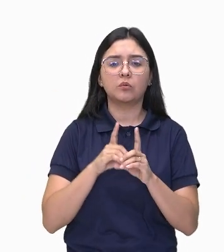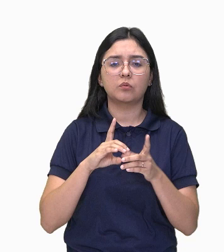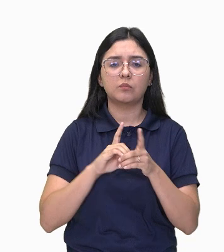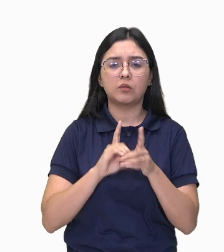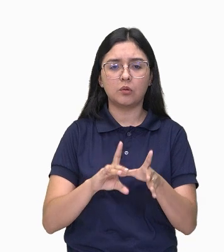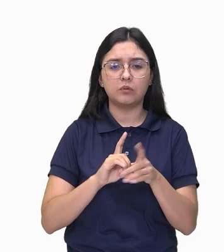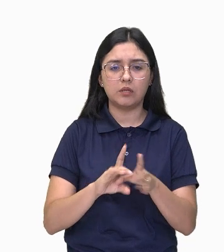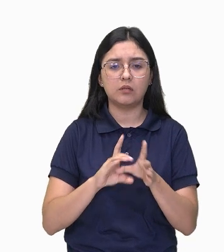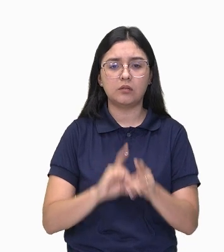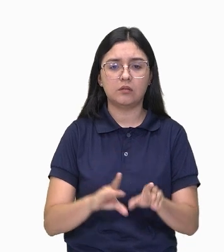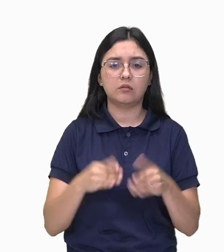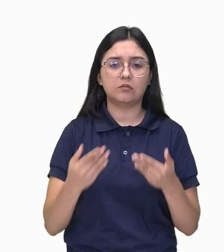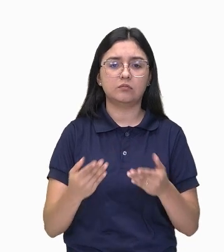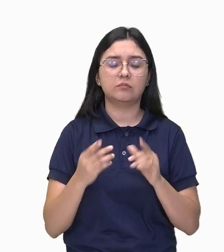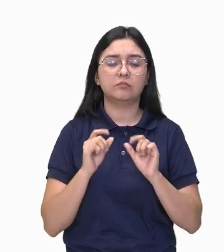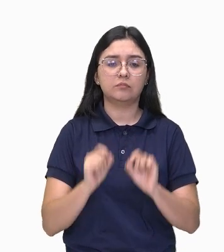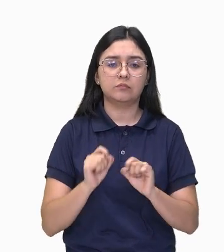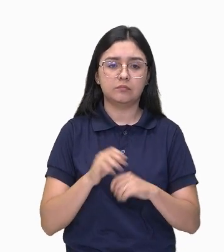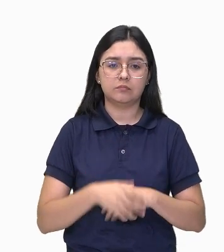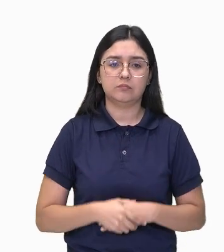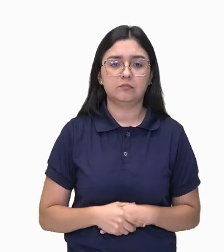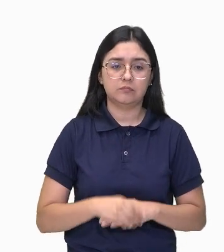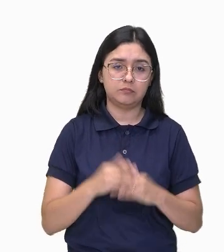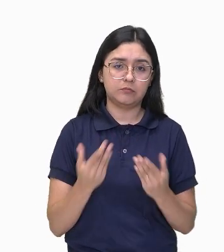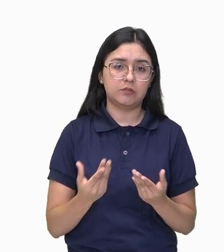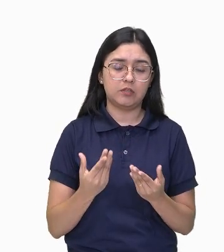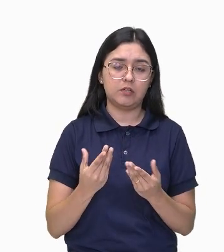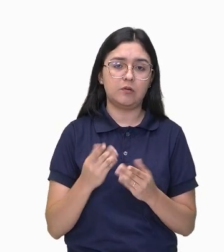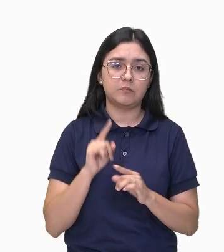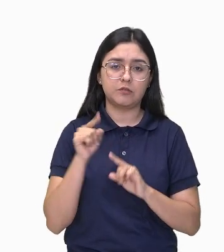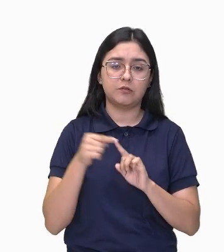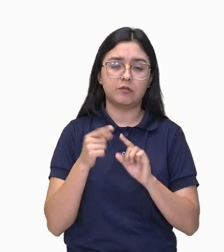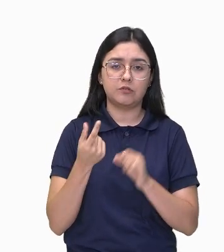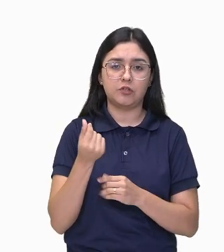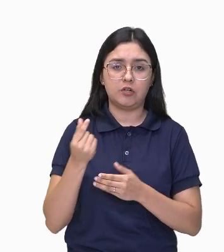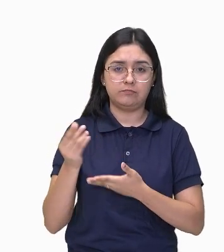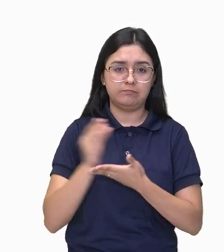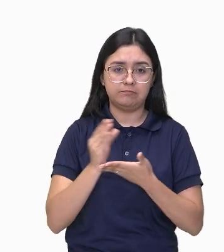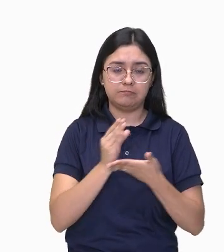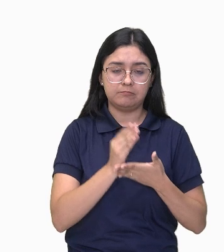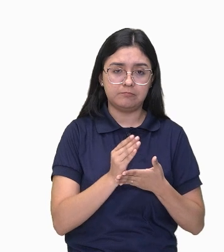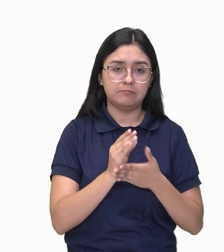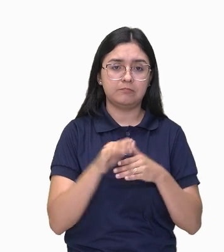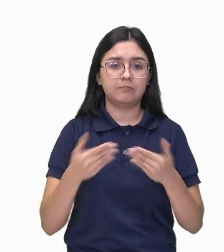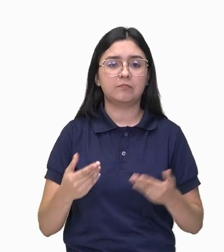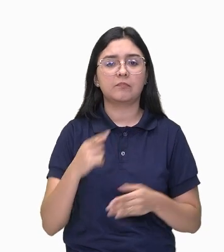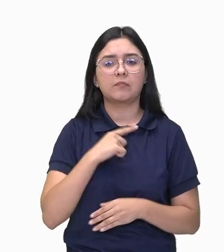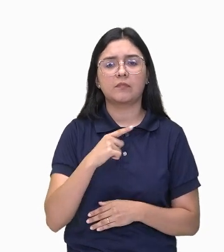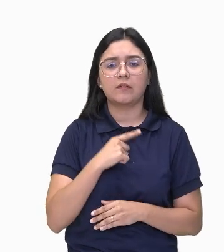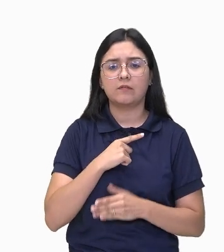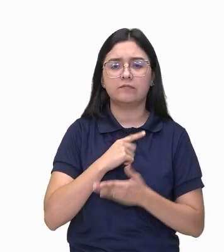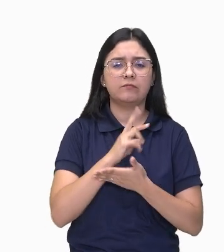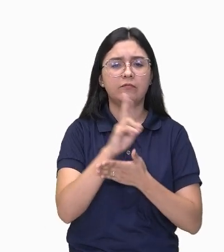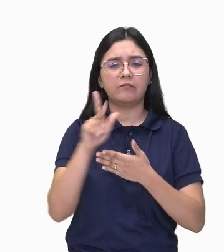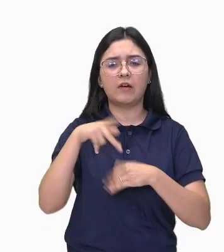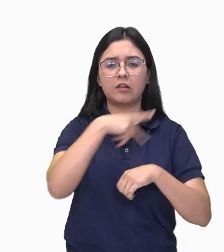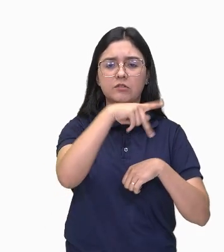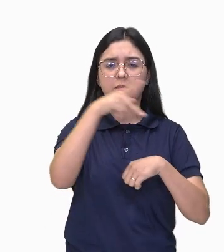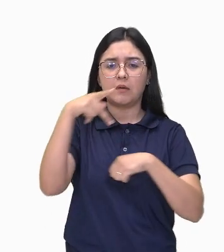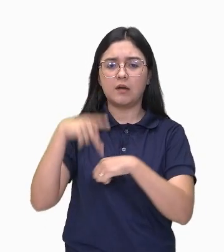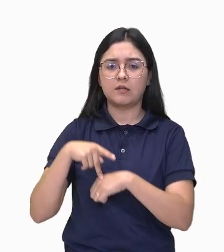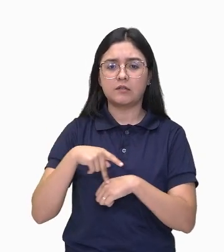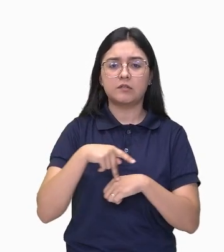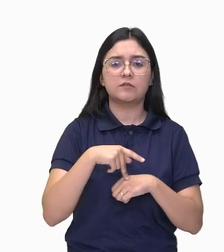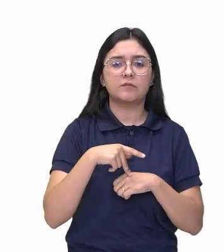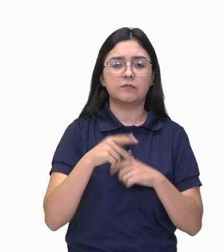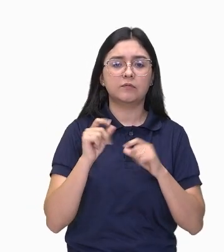referendava a sua prática de acúmulo de capital. Atingiu os Países Baixos, a Dinamarca, além da Escócia, cujos seguidores foram